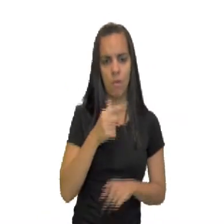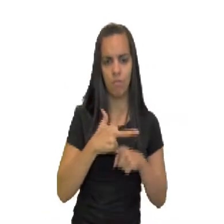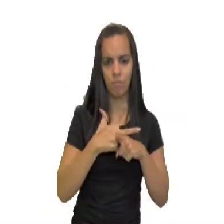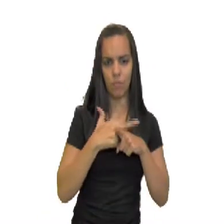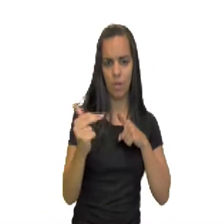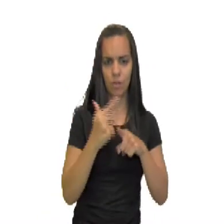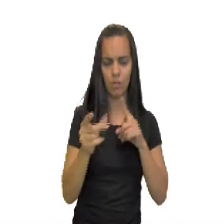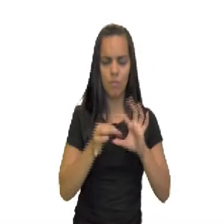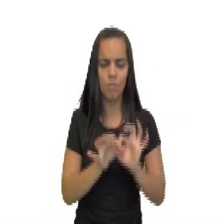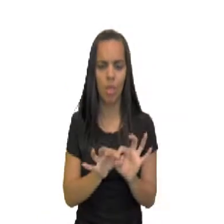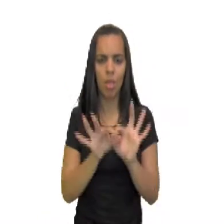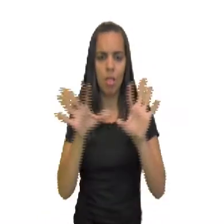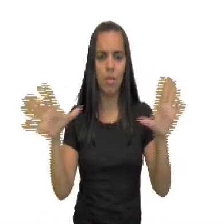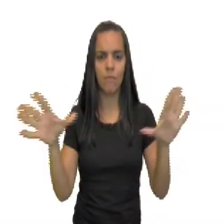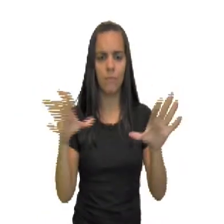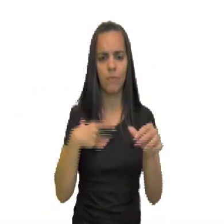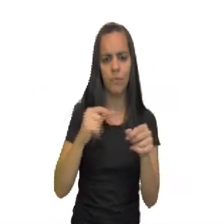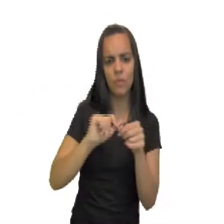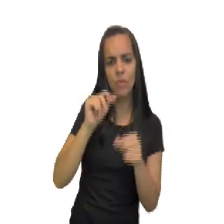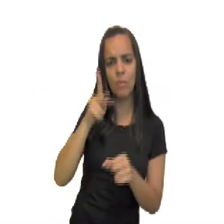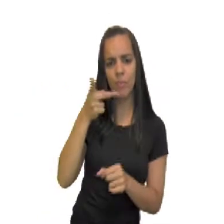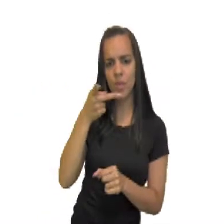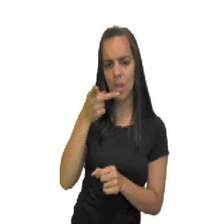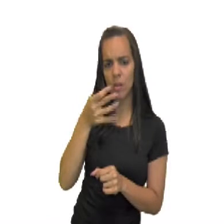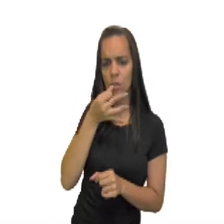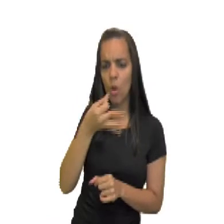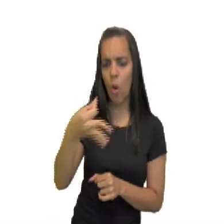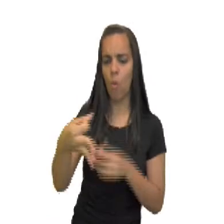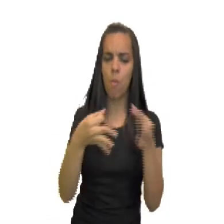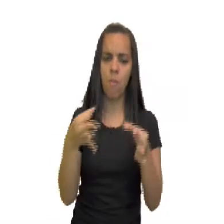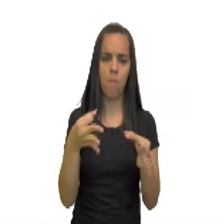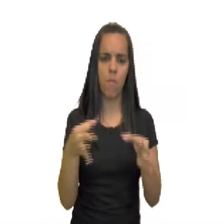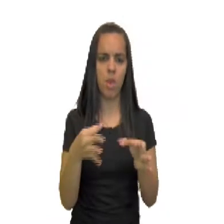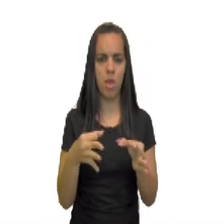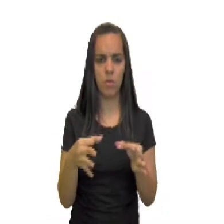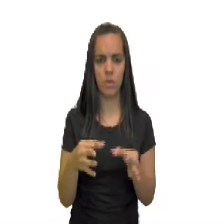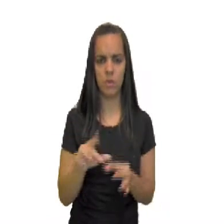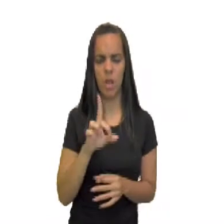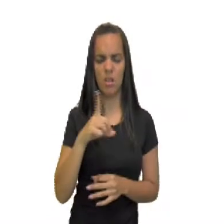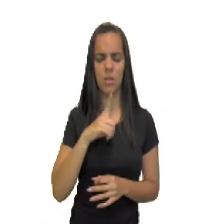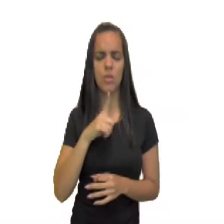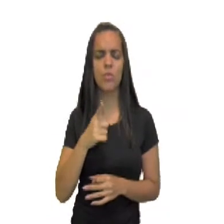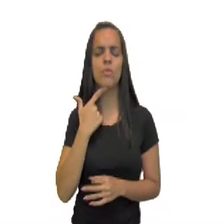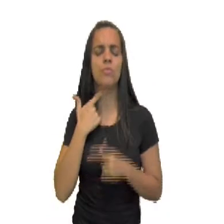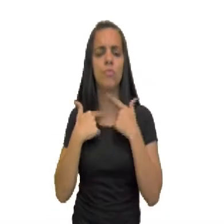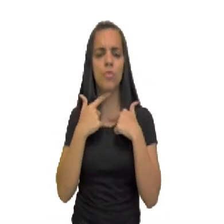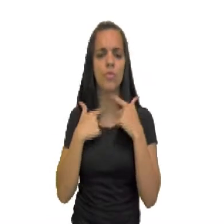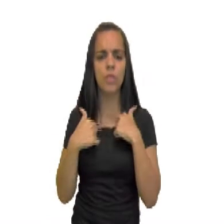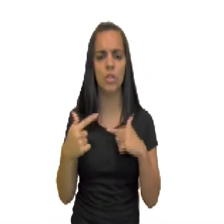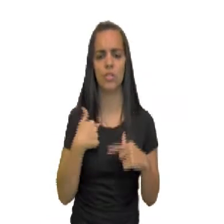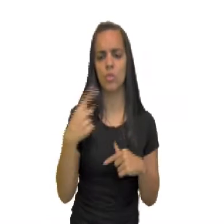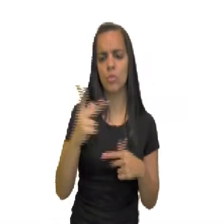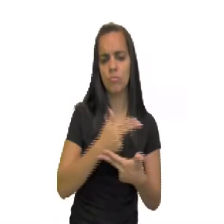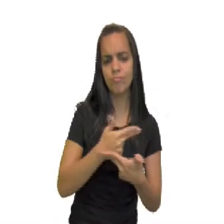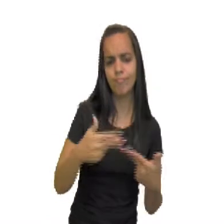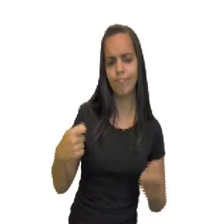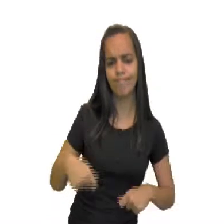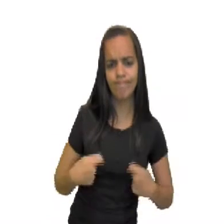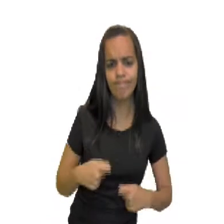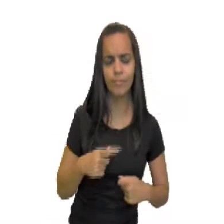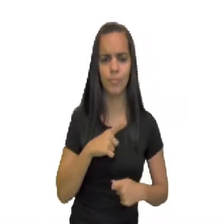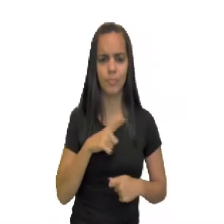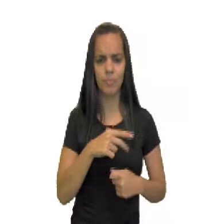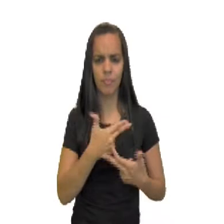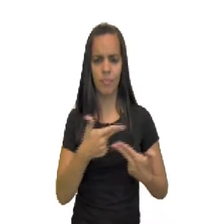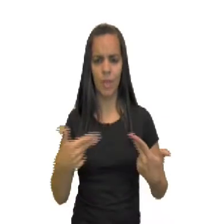tivessem liberdade para falar abertamente sobre suas vontades, necessidades e